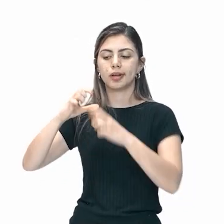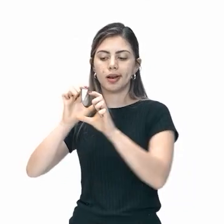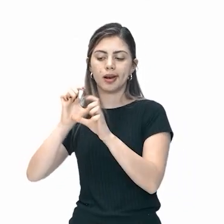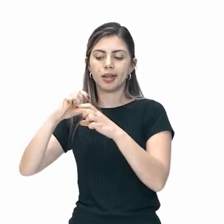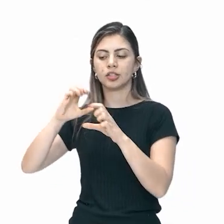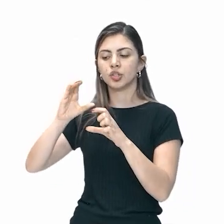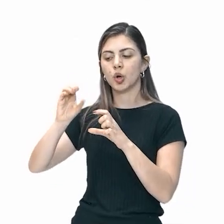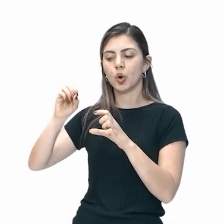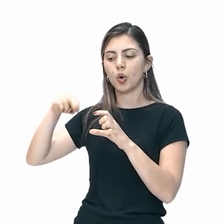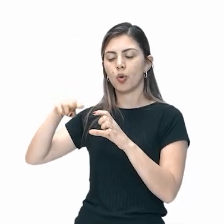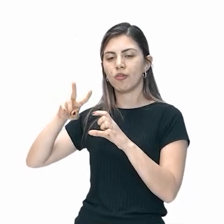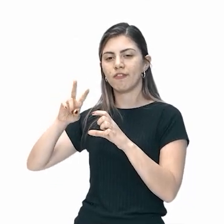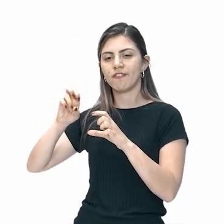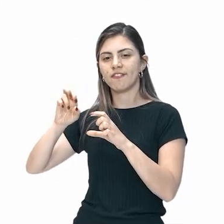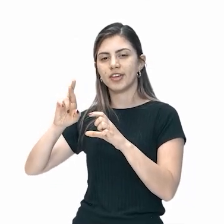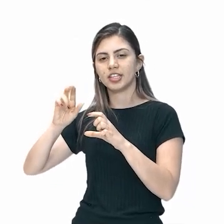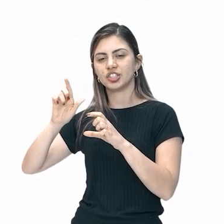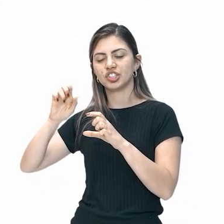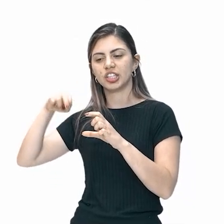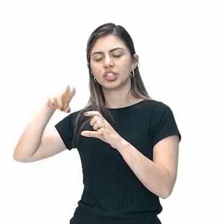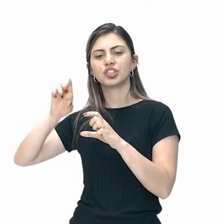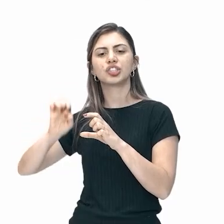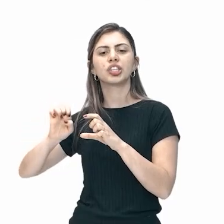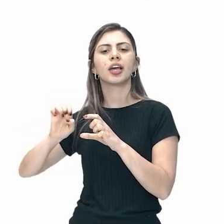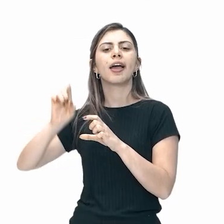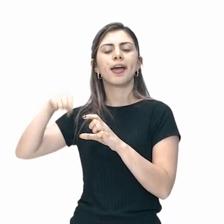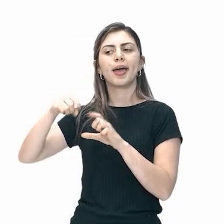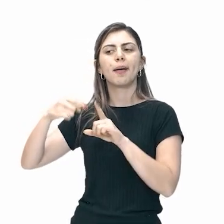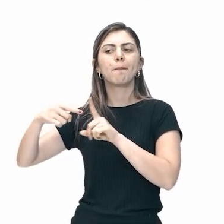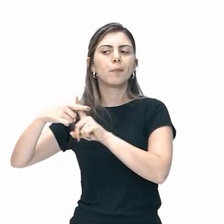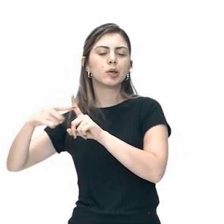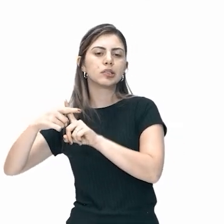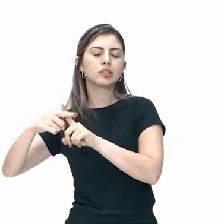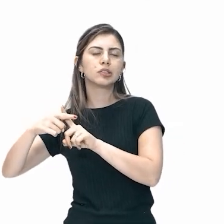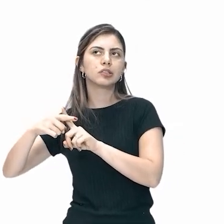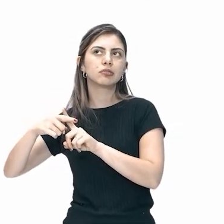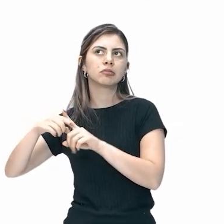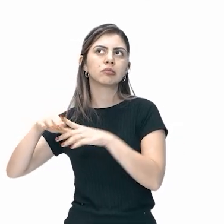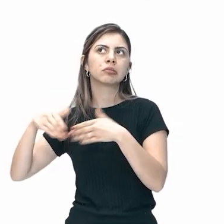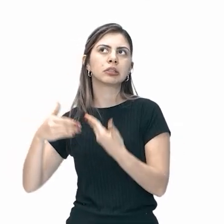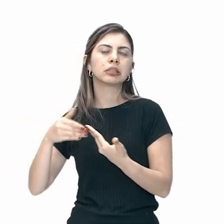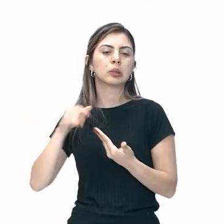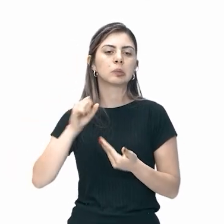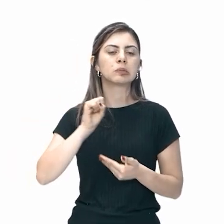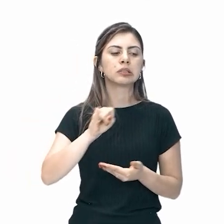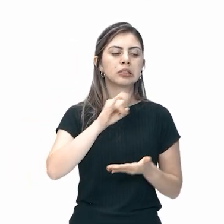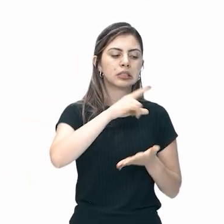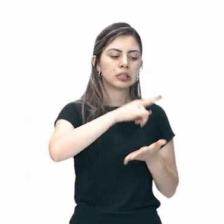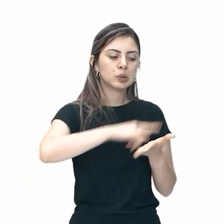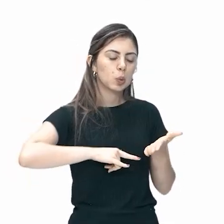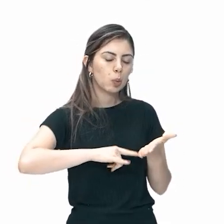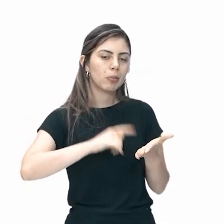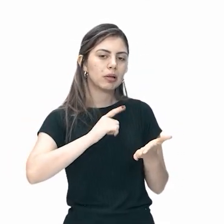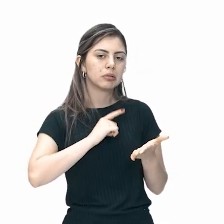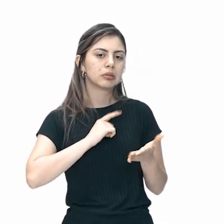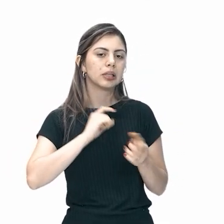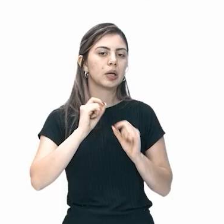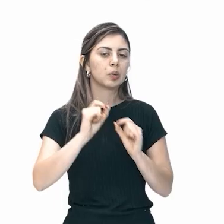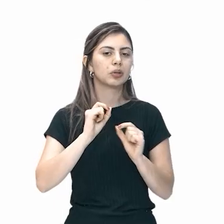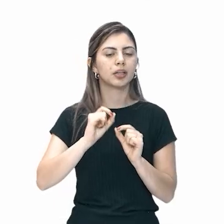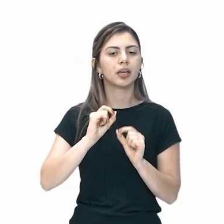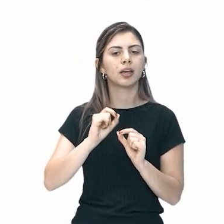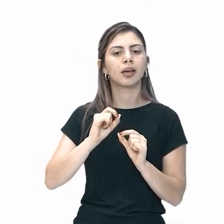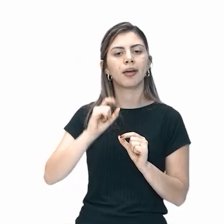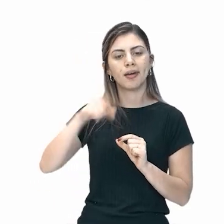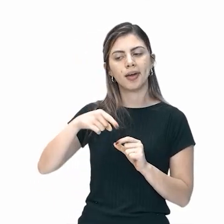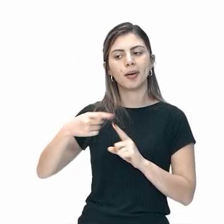Lente convergente é lente de foco positivo. Então, se na tua receita vier ali, ó, que lente convergente, vier